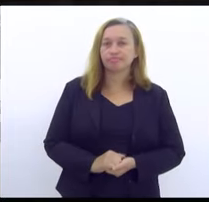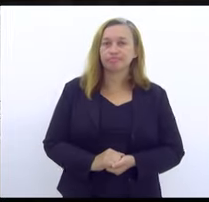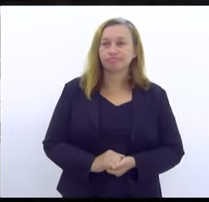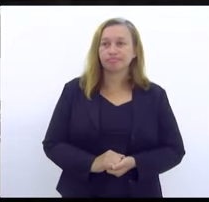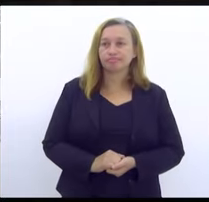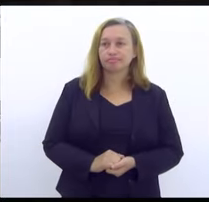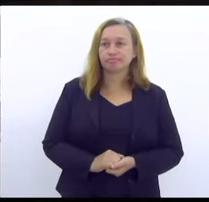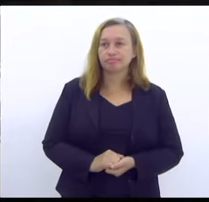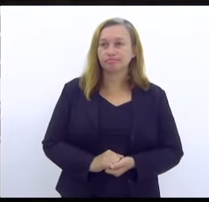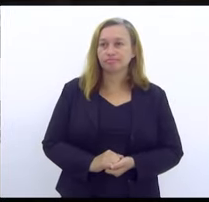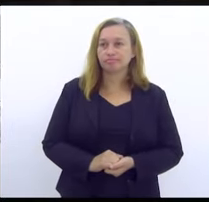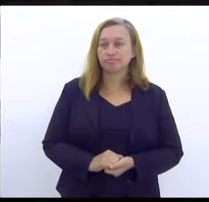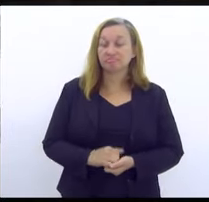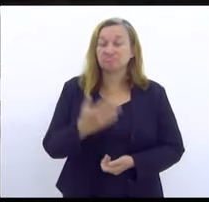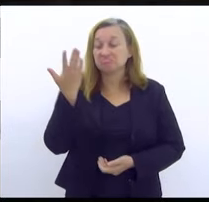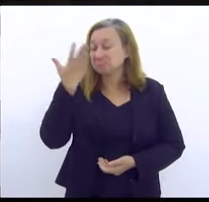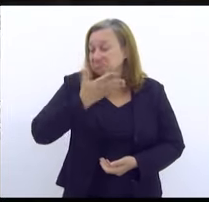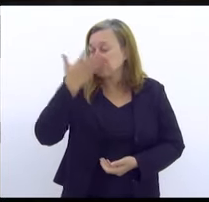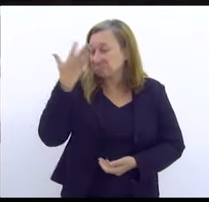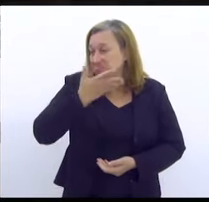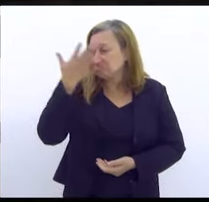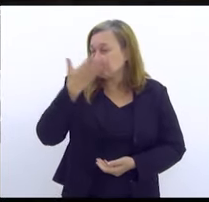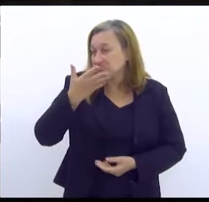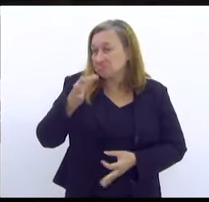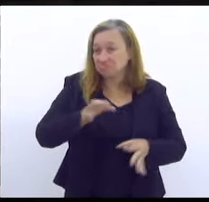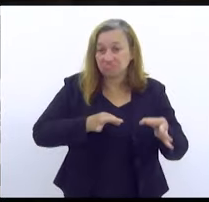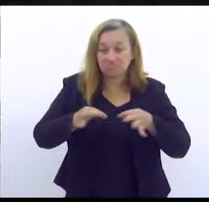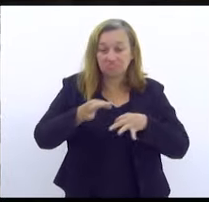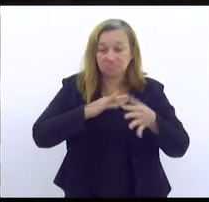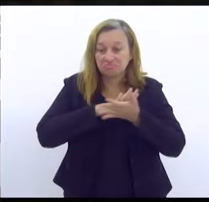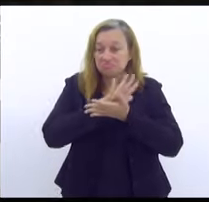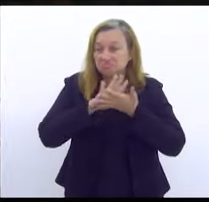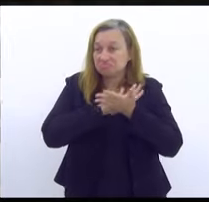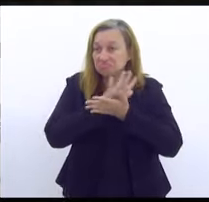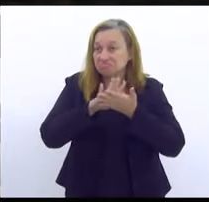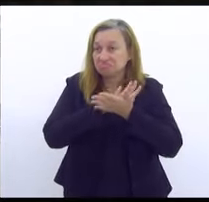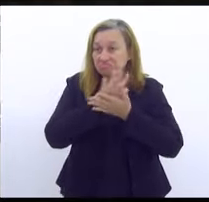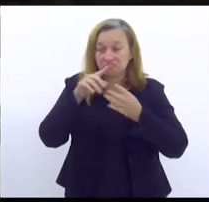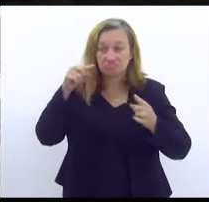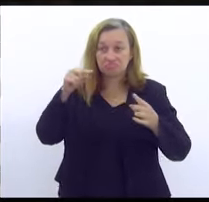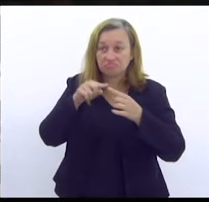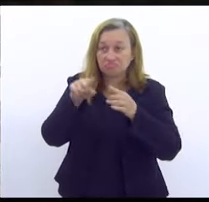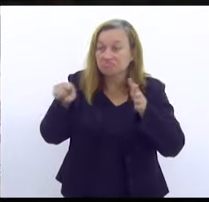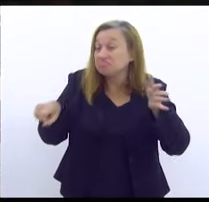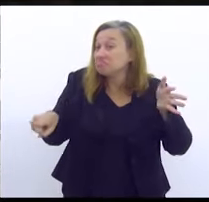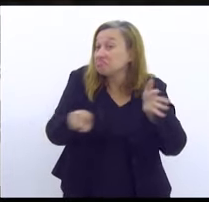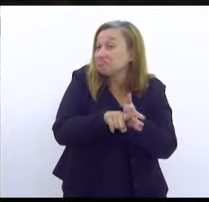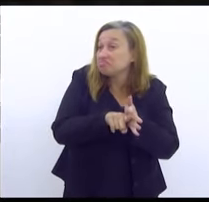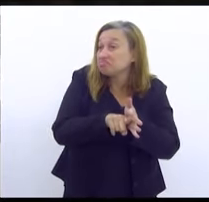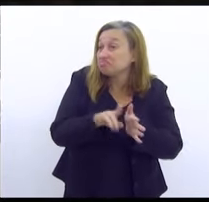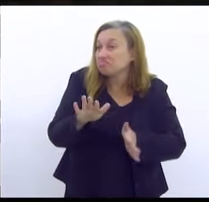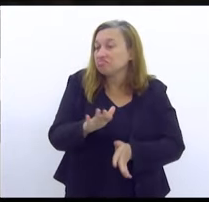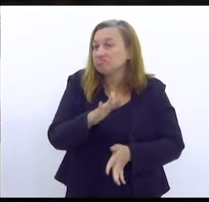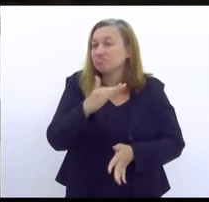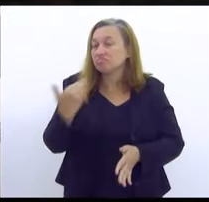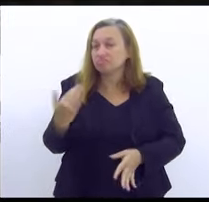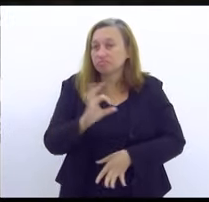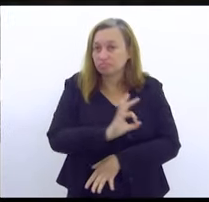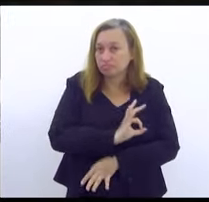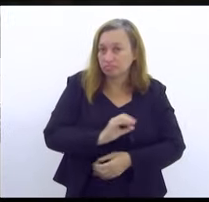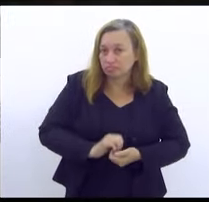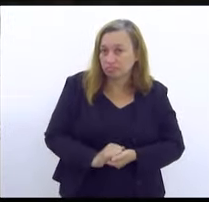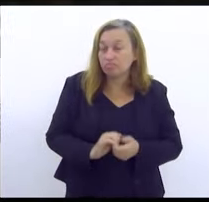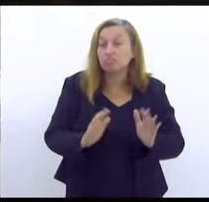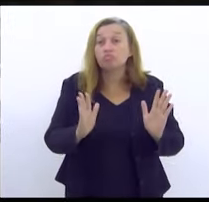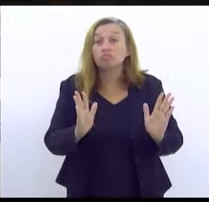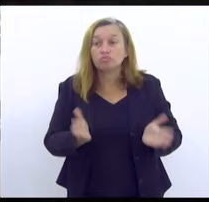Falida, porque a gente não vê qualquer plano de meta para a redução da letalidade policial.